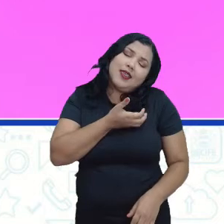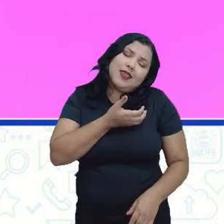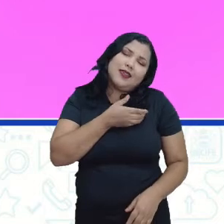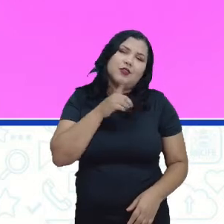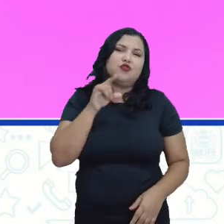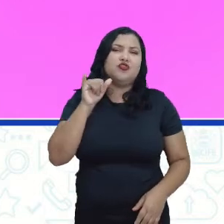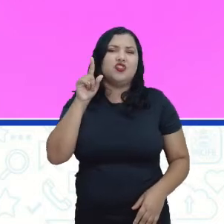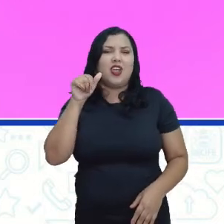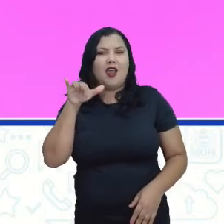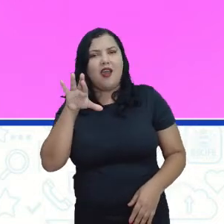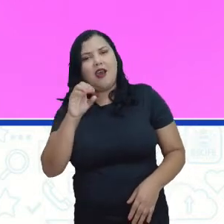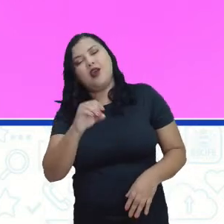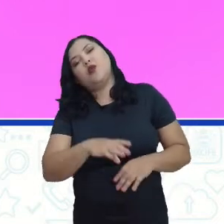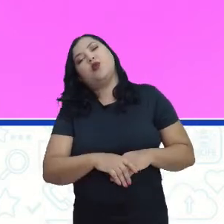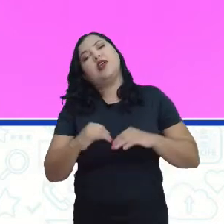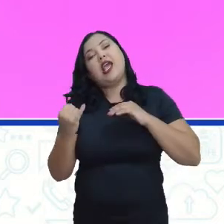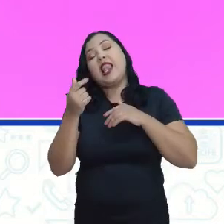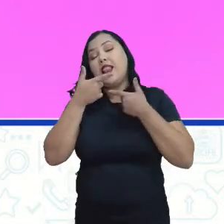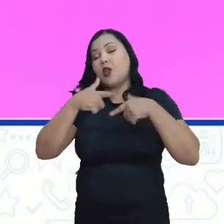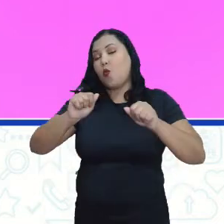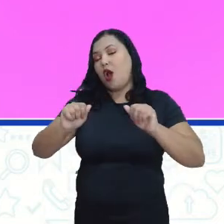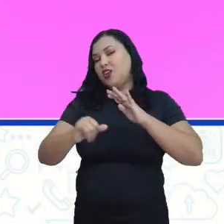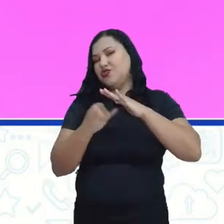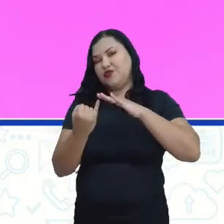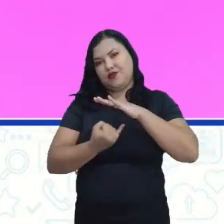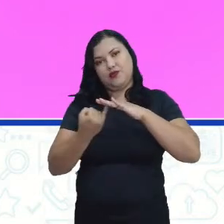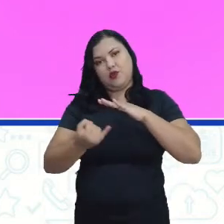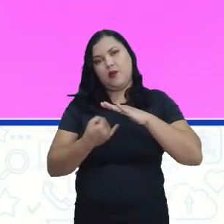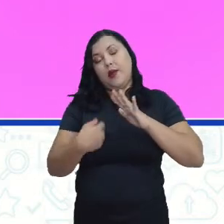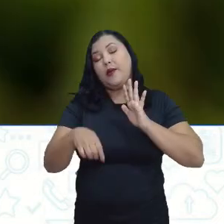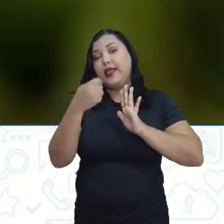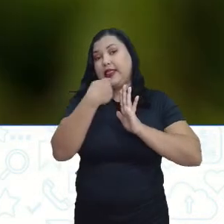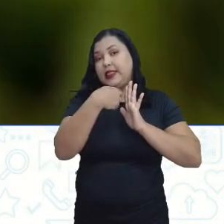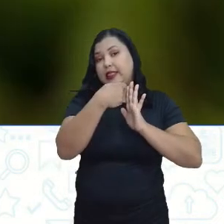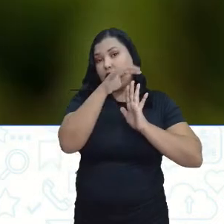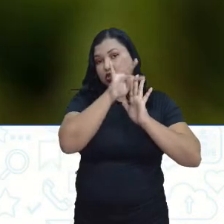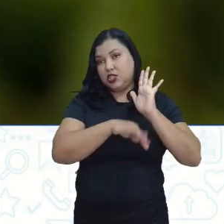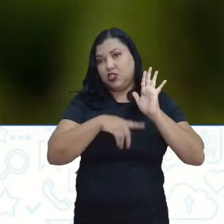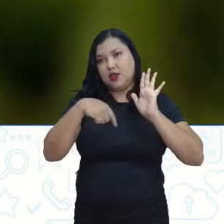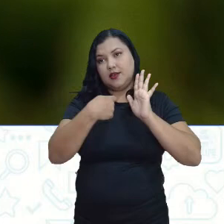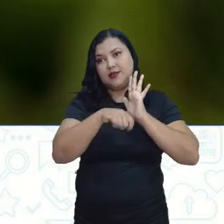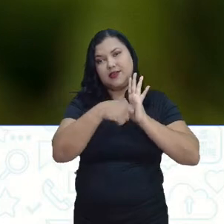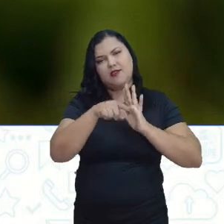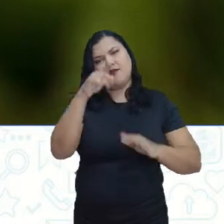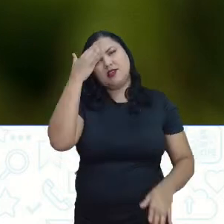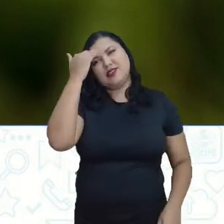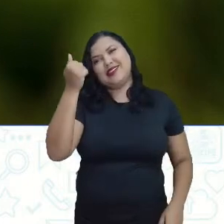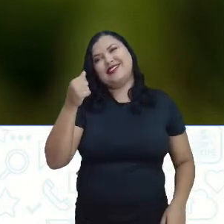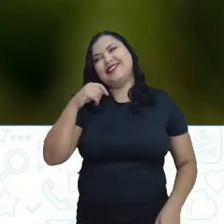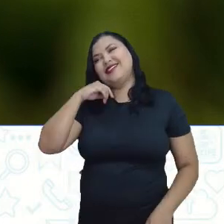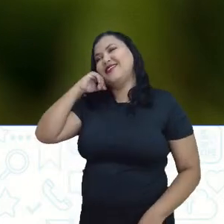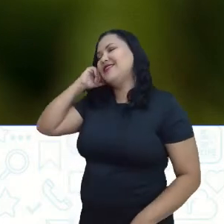diário, linguagem formal e textos assinados. Tá? E aí, você sabia? Eu adoro essa